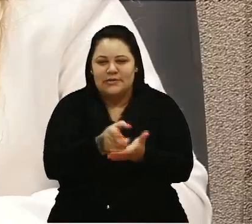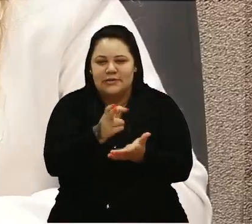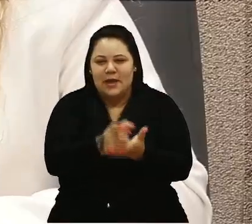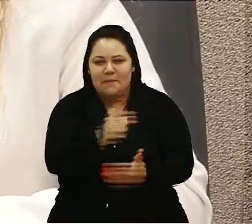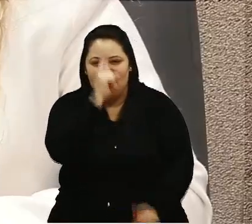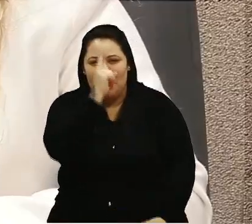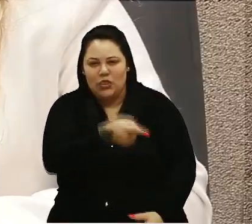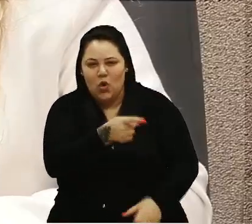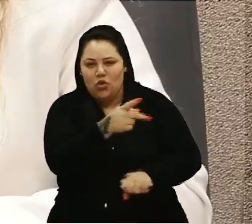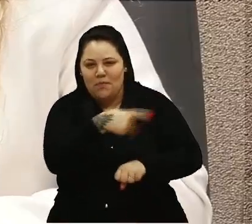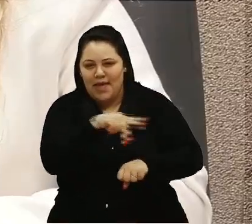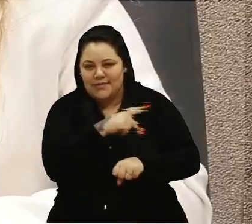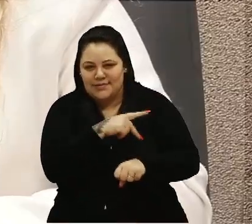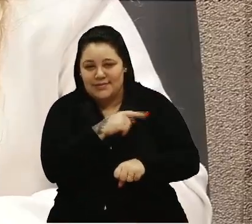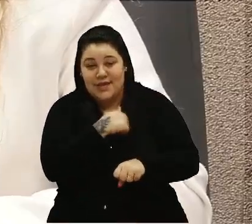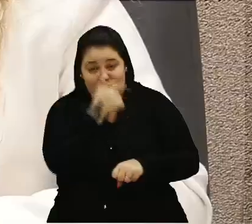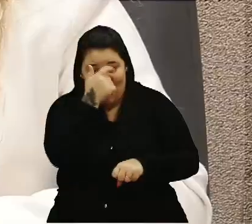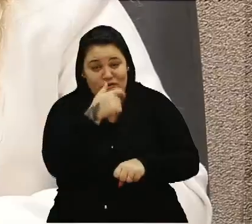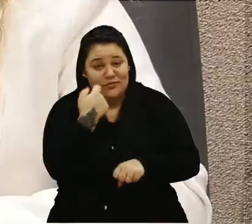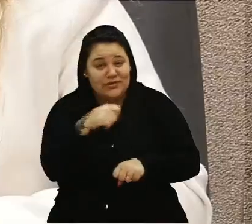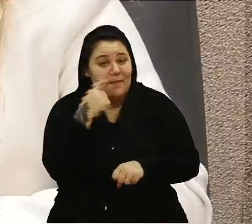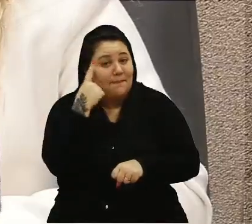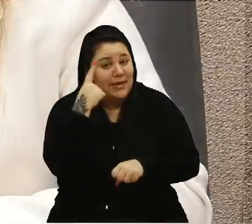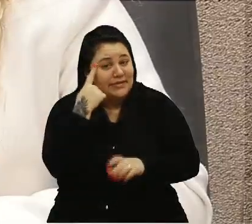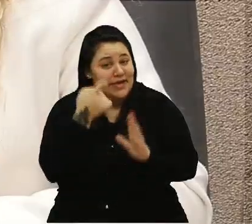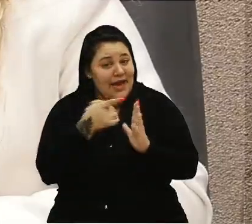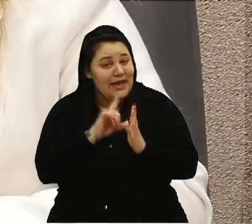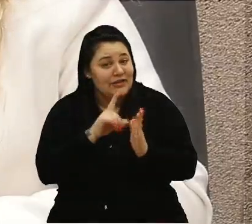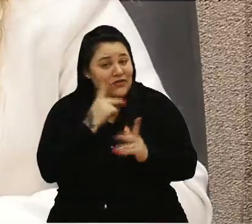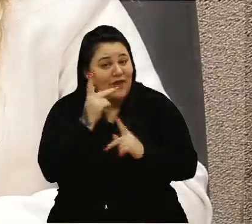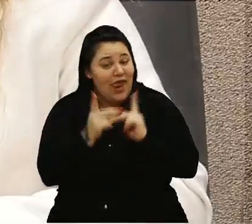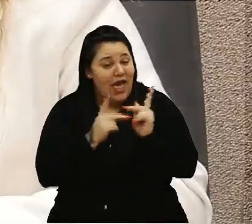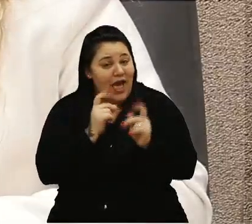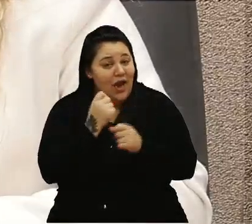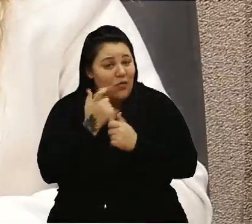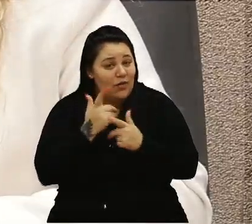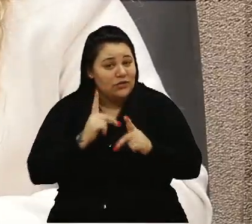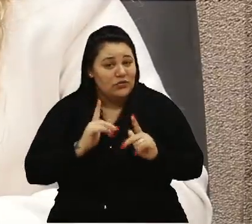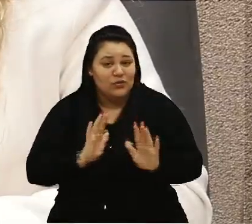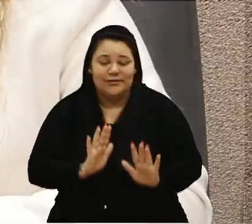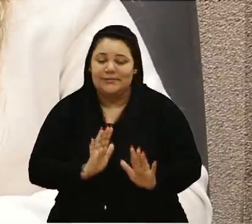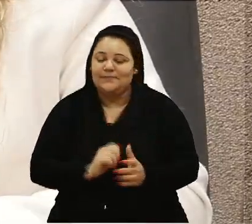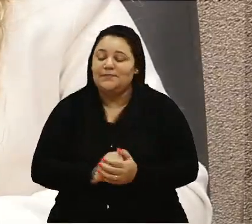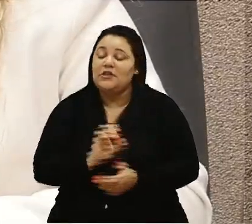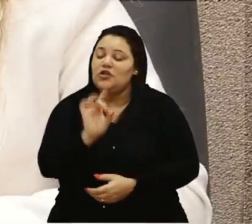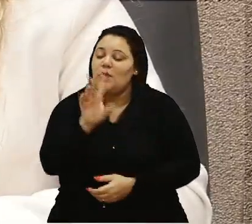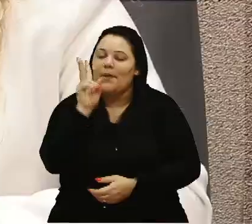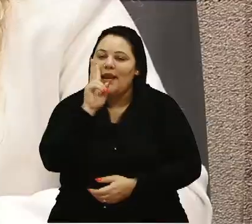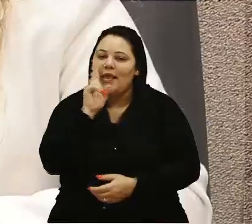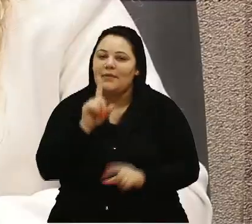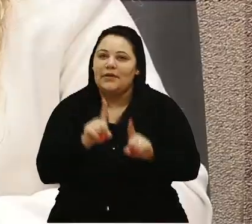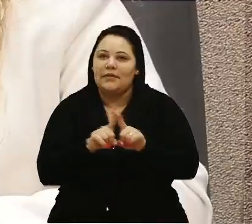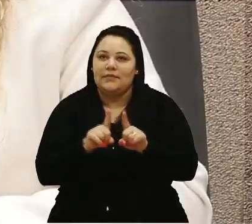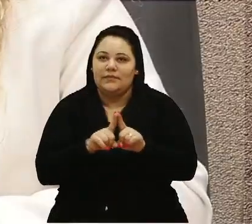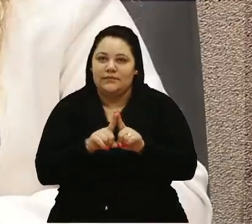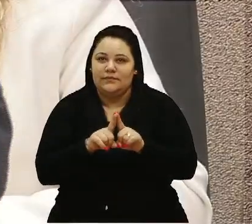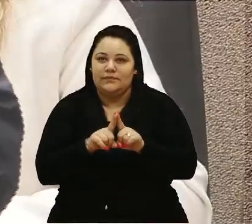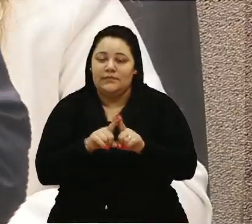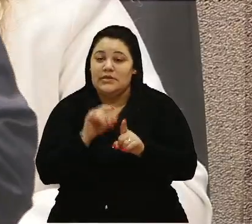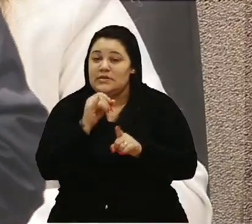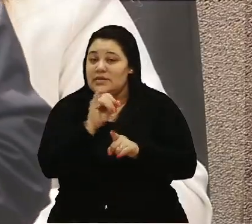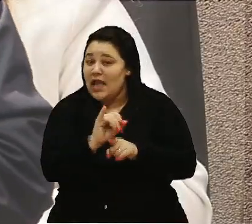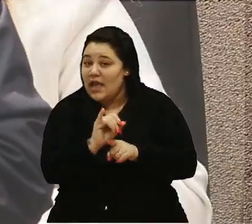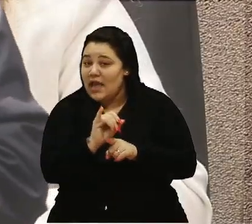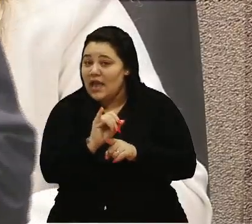eu acho que a gente tem que refletir um pouquinho antes de fazer certos comentários. Só para relembrar, se o